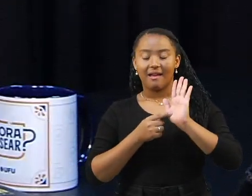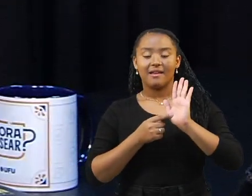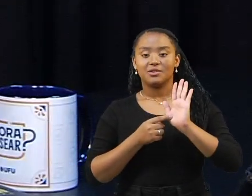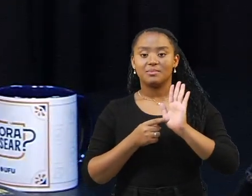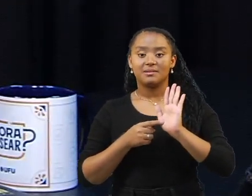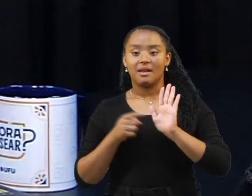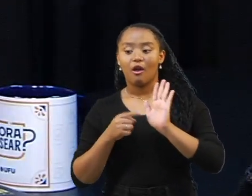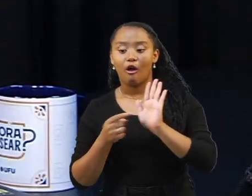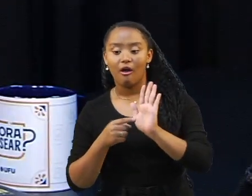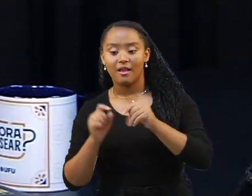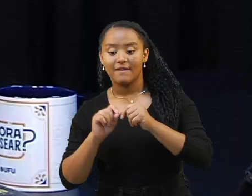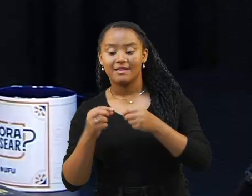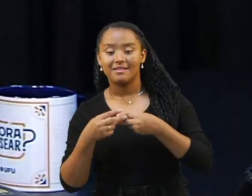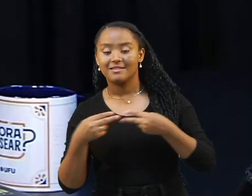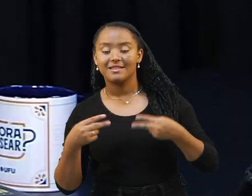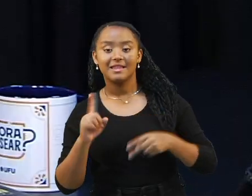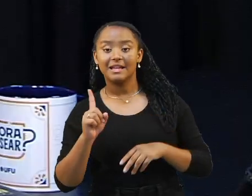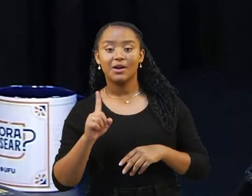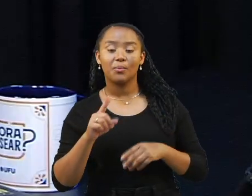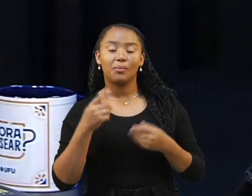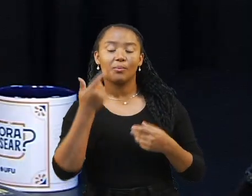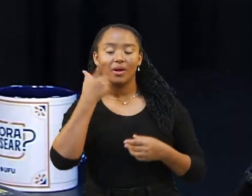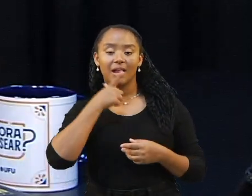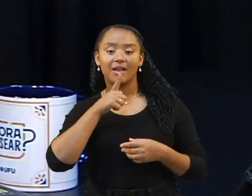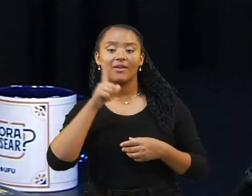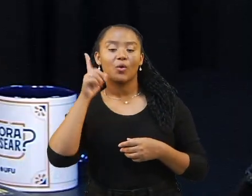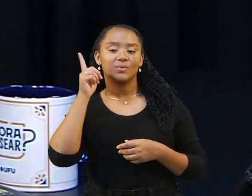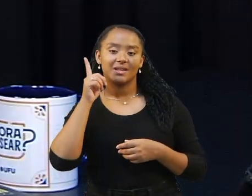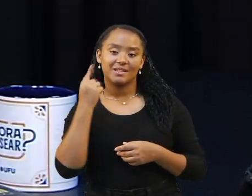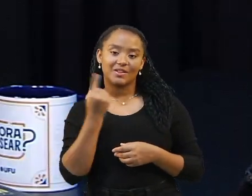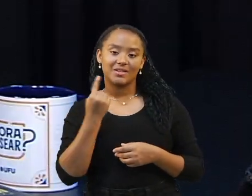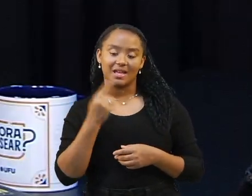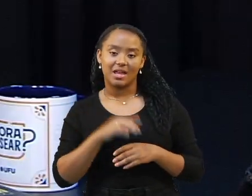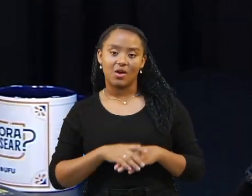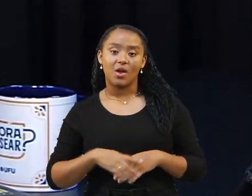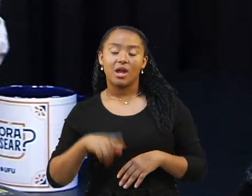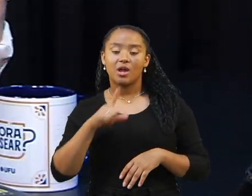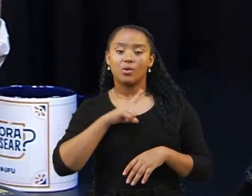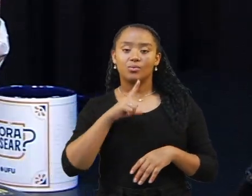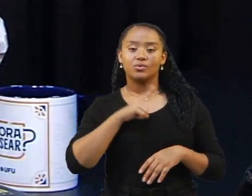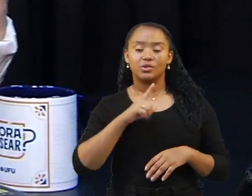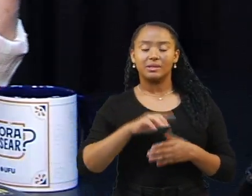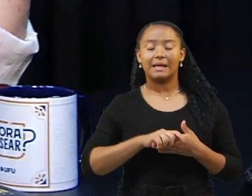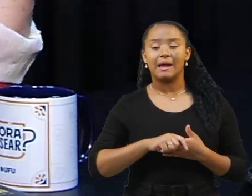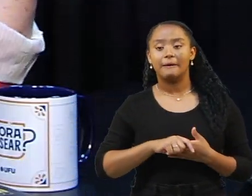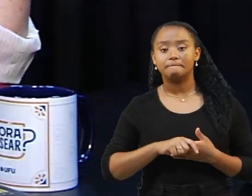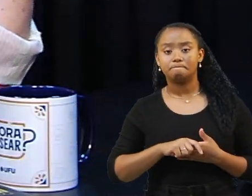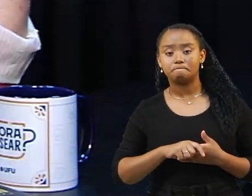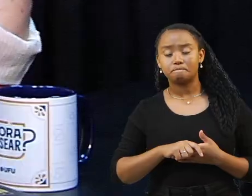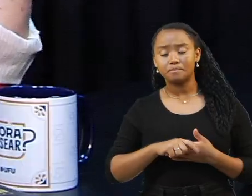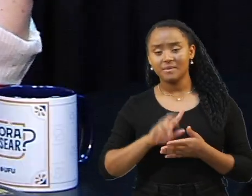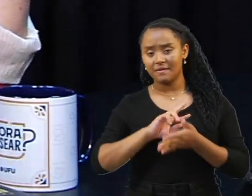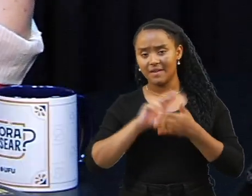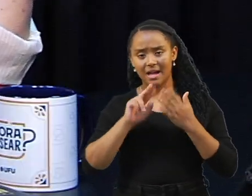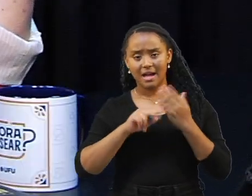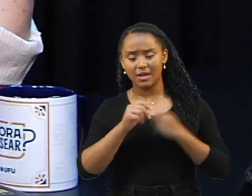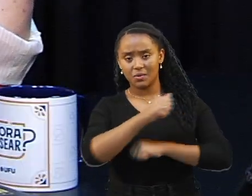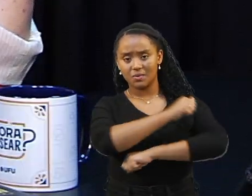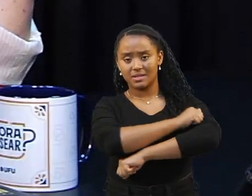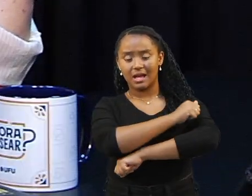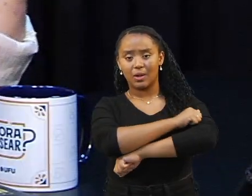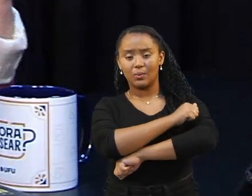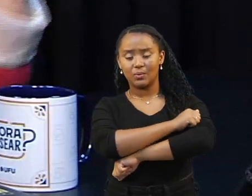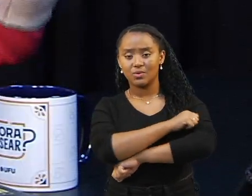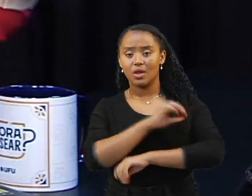12 alunos, todos muito idosos. Só um que não, era motorista de táxi aqui da Tubal